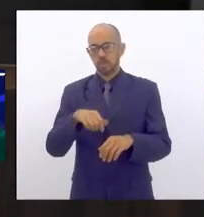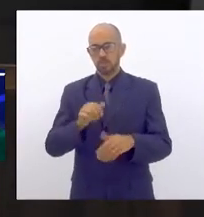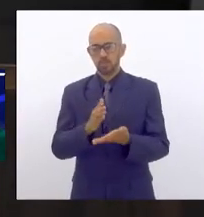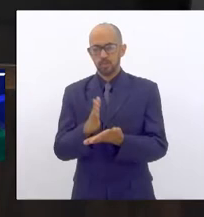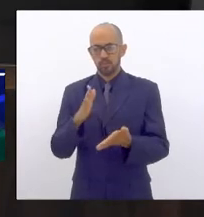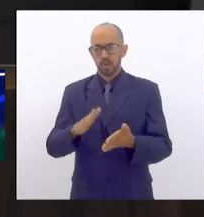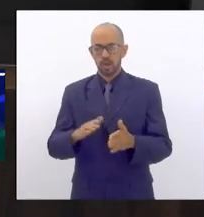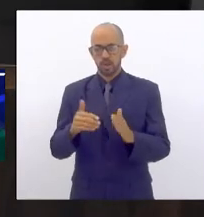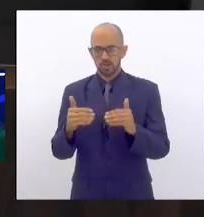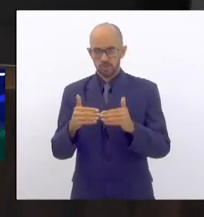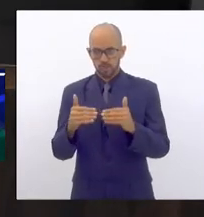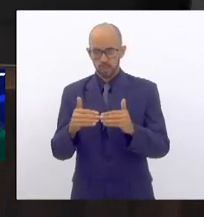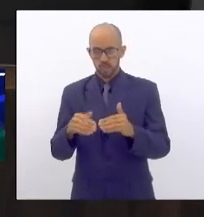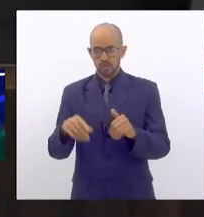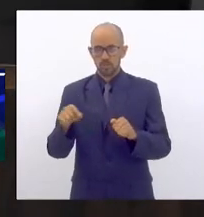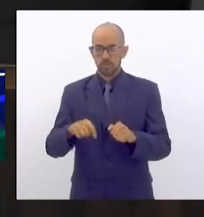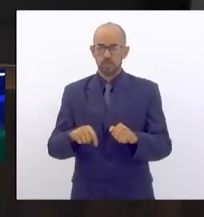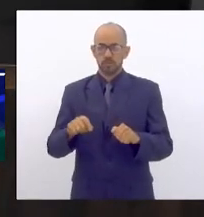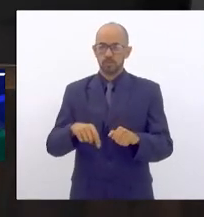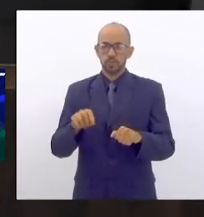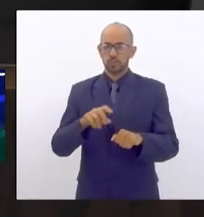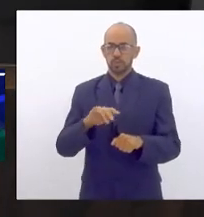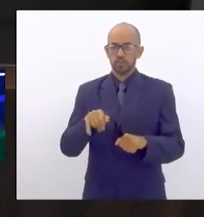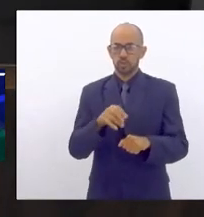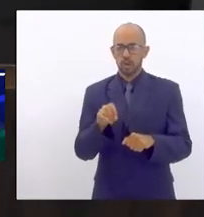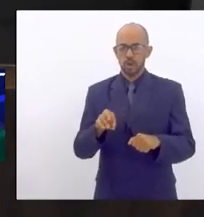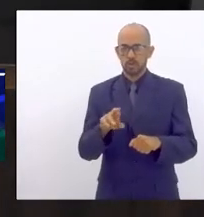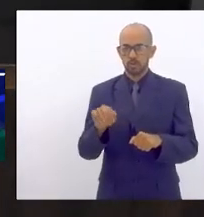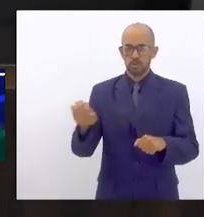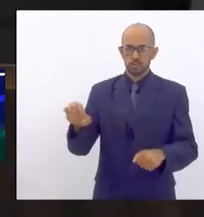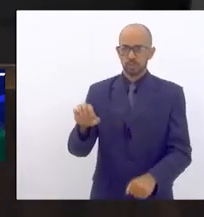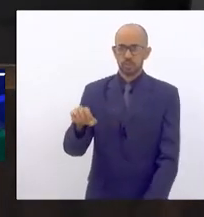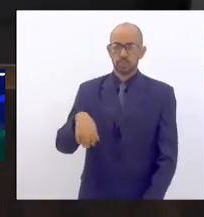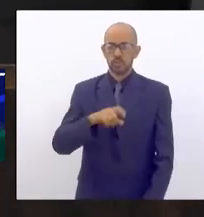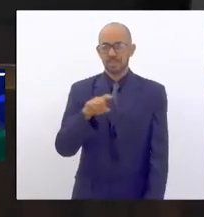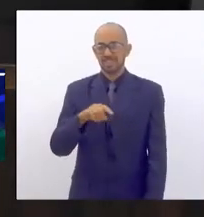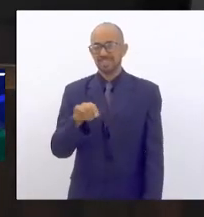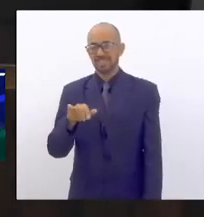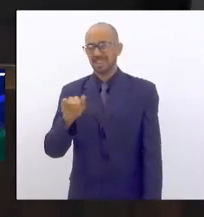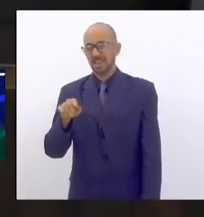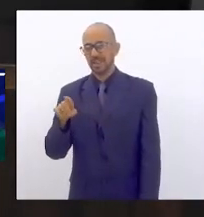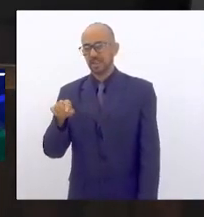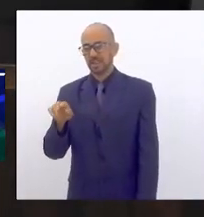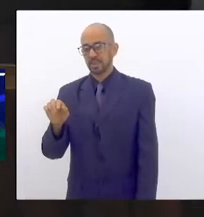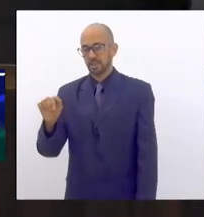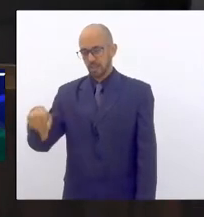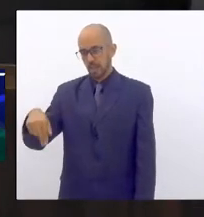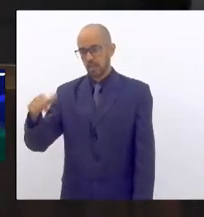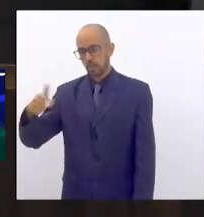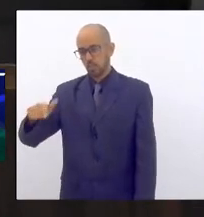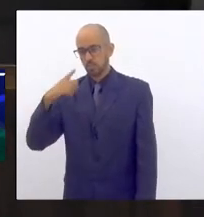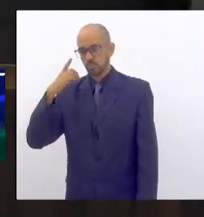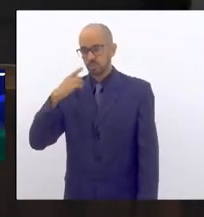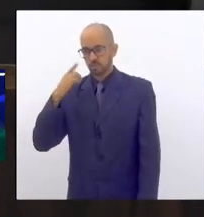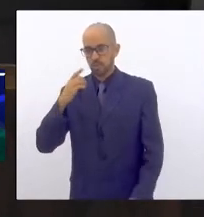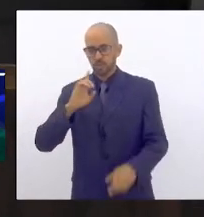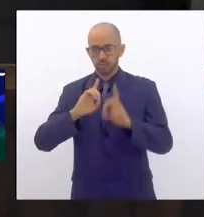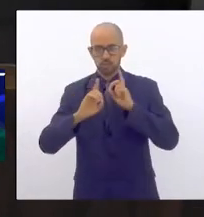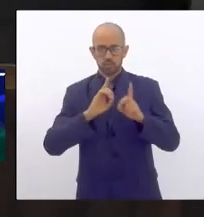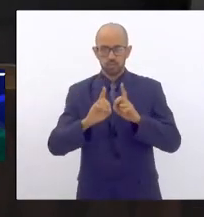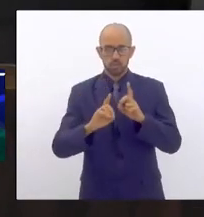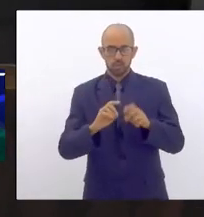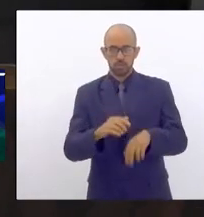favorável. Relatores, deputados Jorge Felipe Neto, Marta Rocha, Carlos Macedo e Zeidan. Em discussão, não havendo quem queira discutir, encerrada a